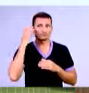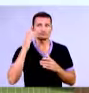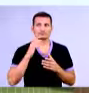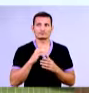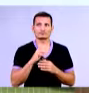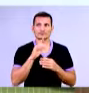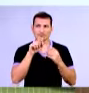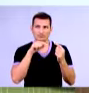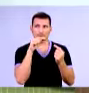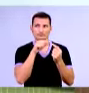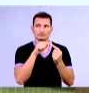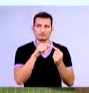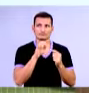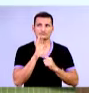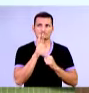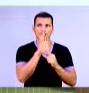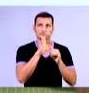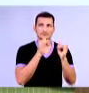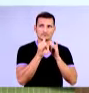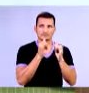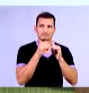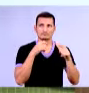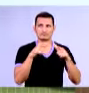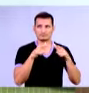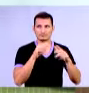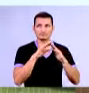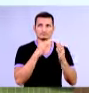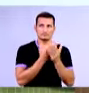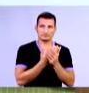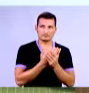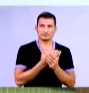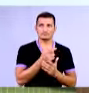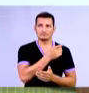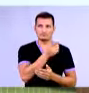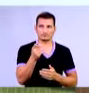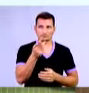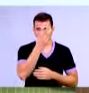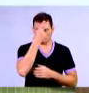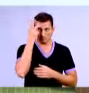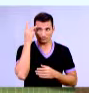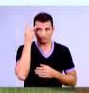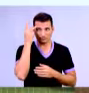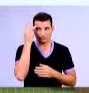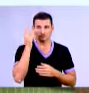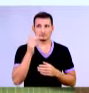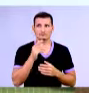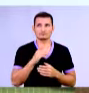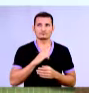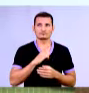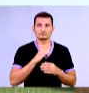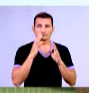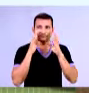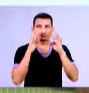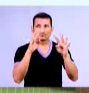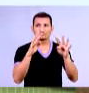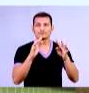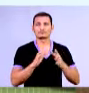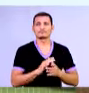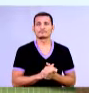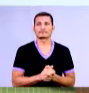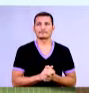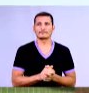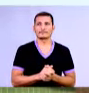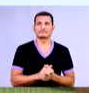esse objetivo, né? Que é apresentar as informações do trabalho escolar para aquele público ali, para aquela audiência que está assistindo o trabalho, né?